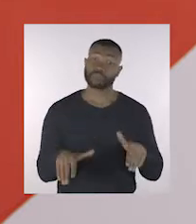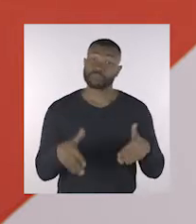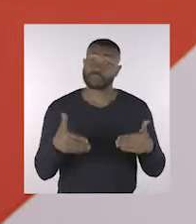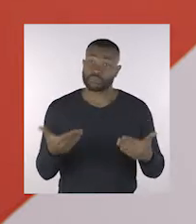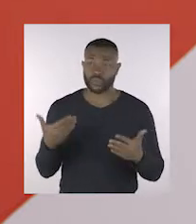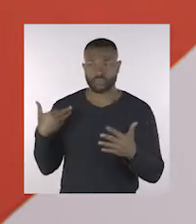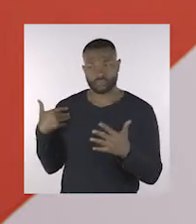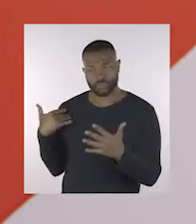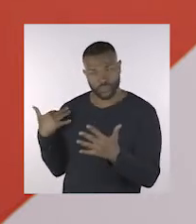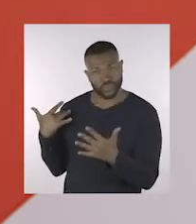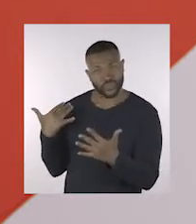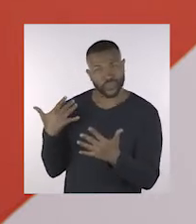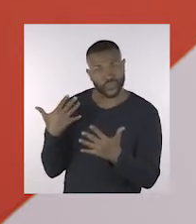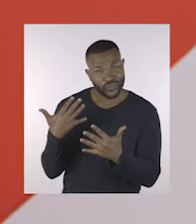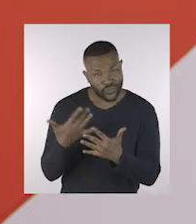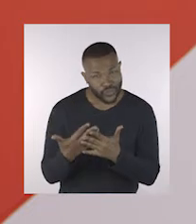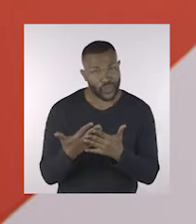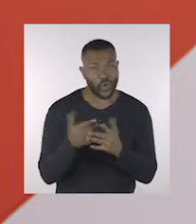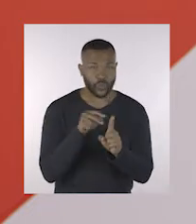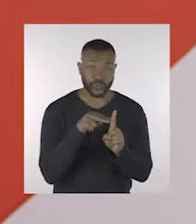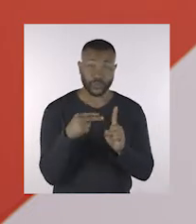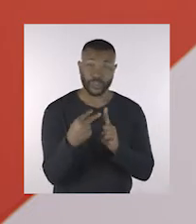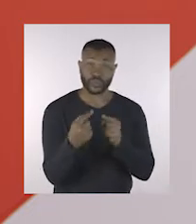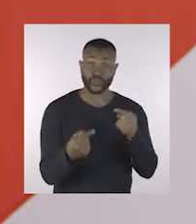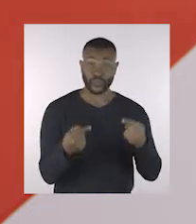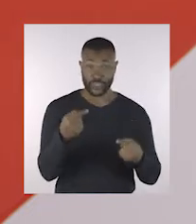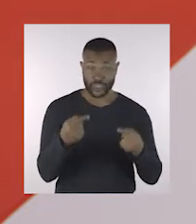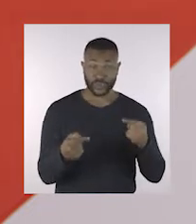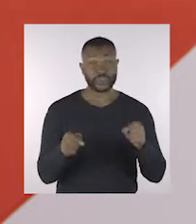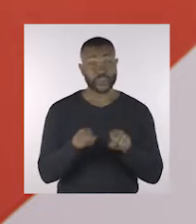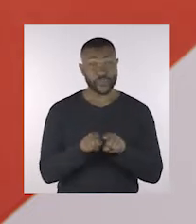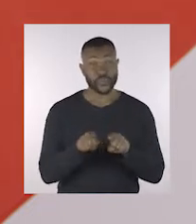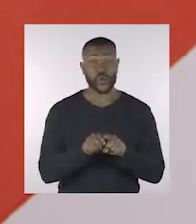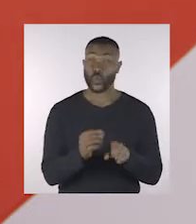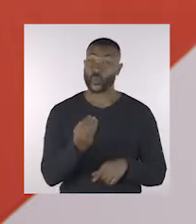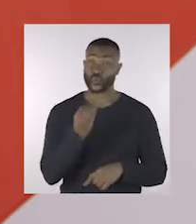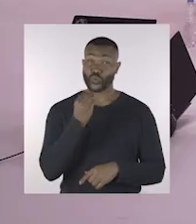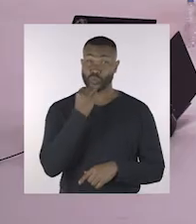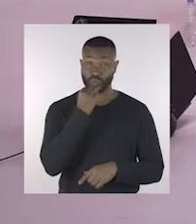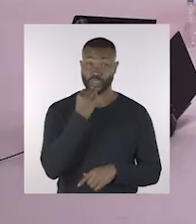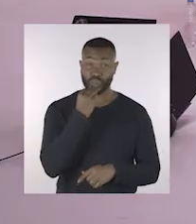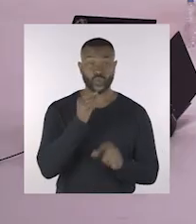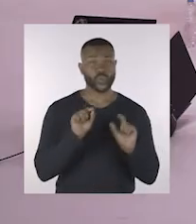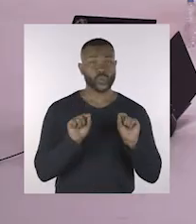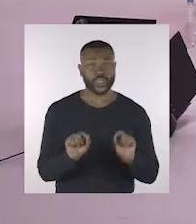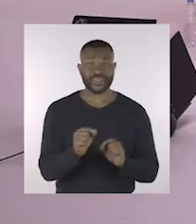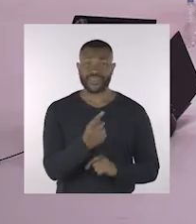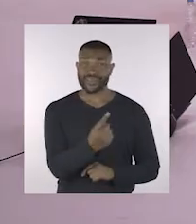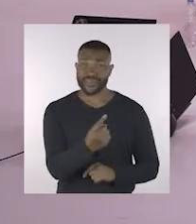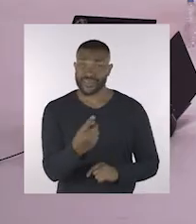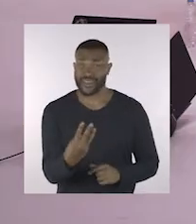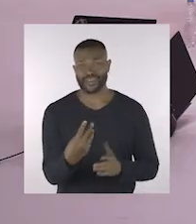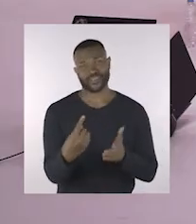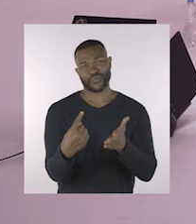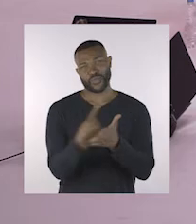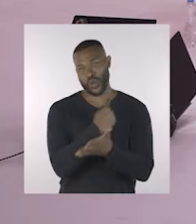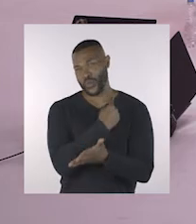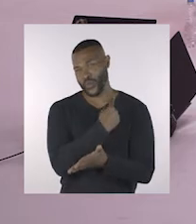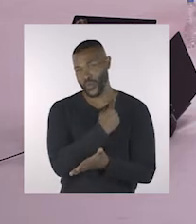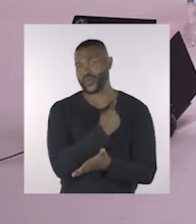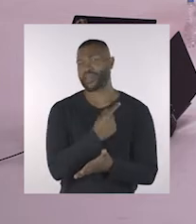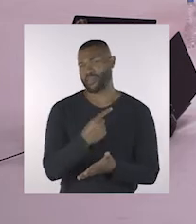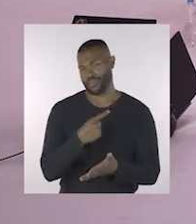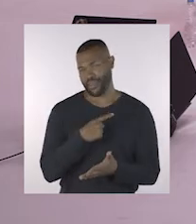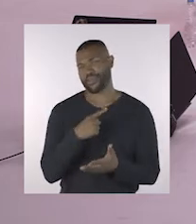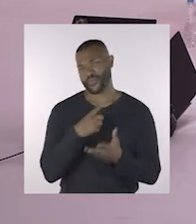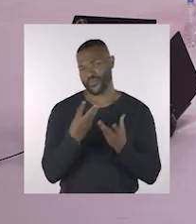Então essa é a trajetória do ponto de vista político e nós vamos ter oportunidade de São 13 perguntas né